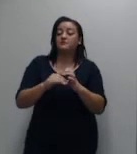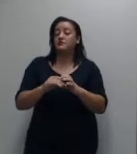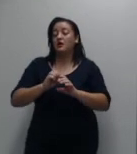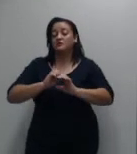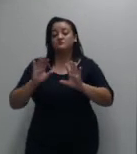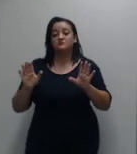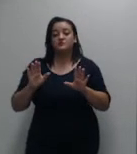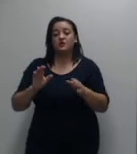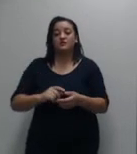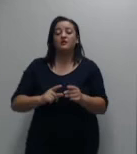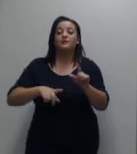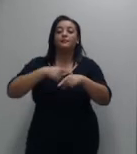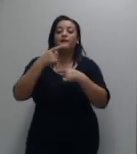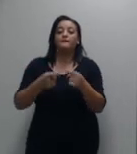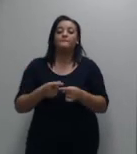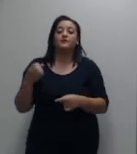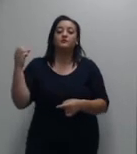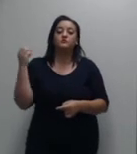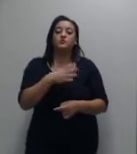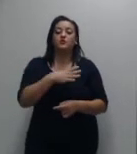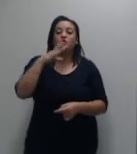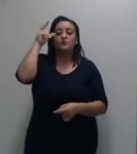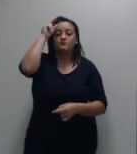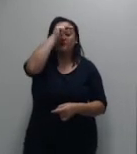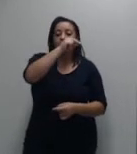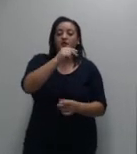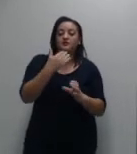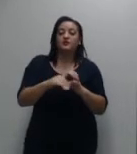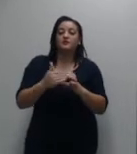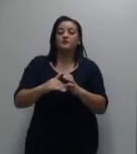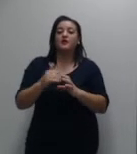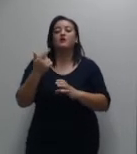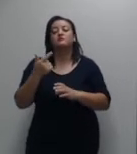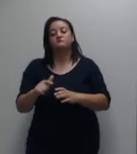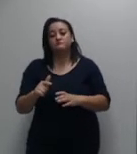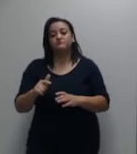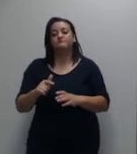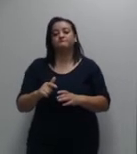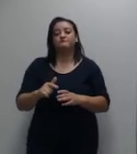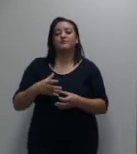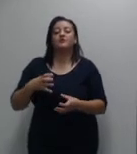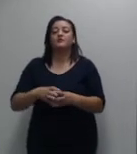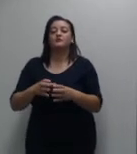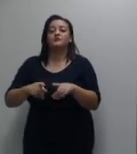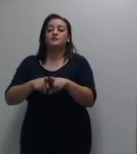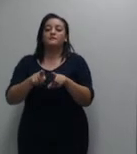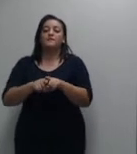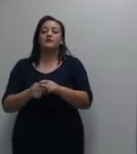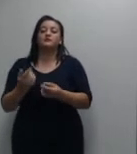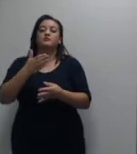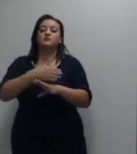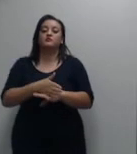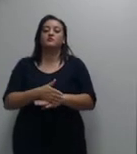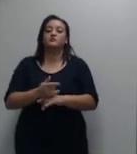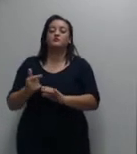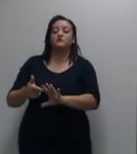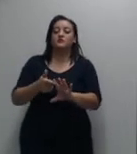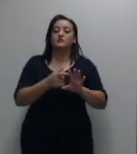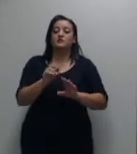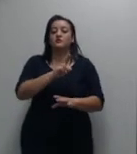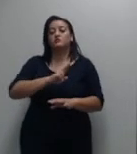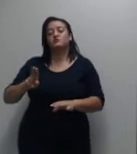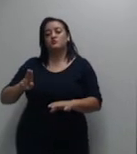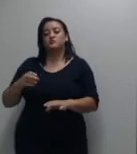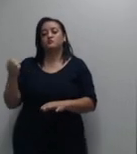e posteriormente o novo prefeito e caminhou outra mensagem a câmera inclusive com as indicações dos